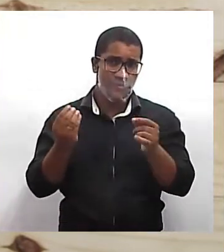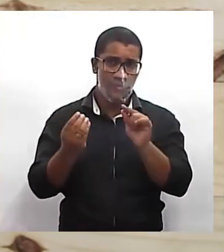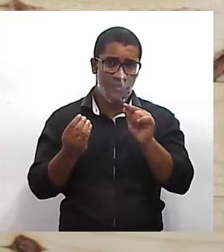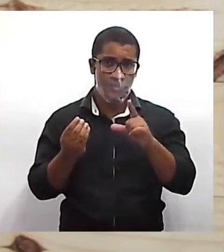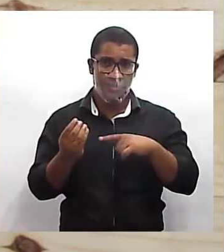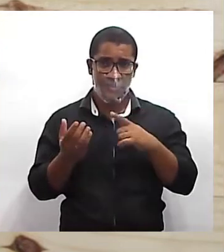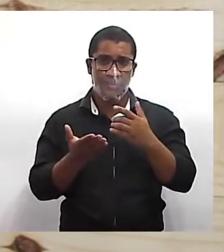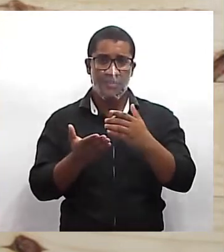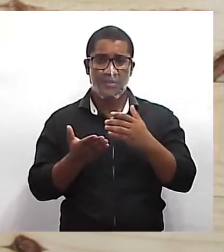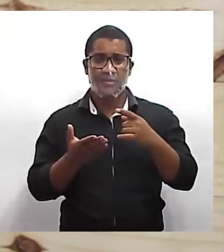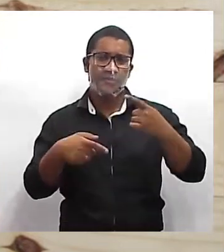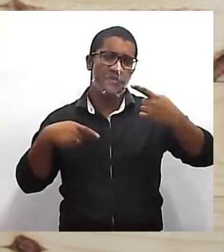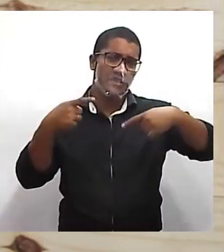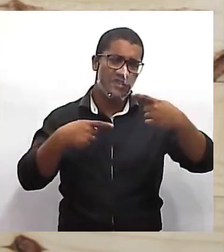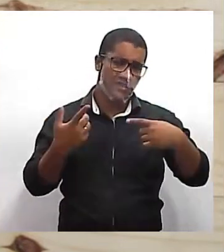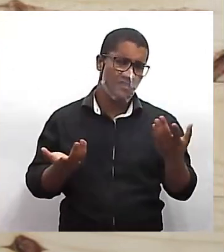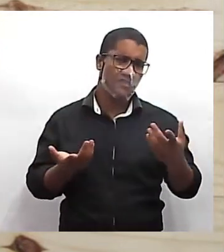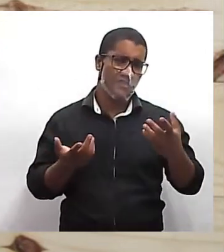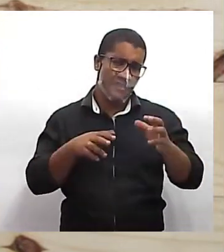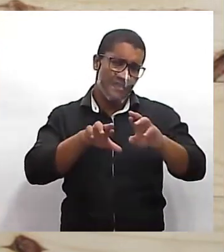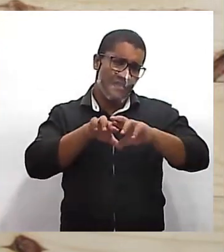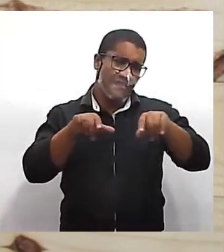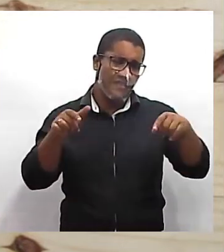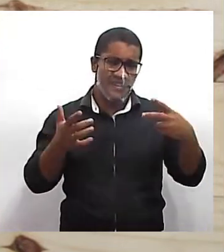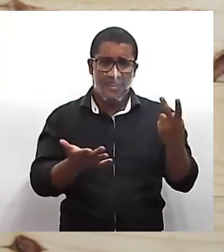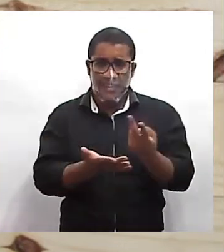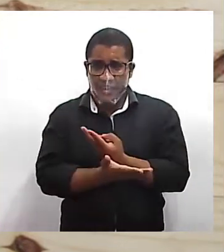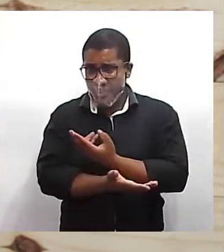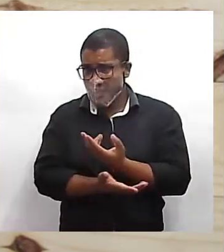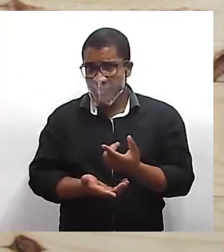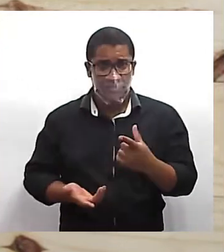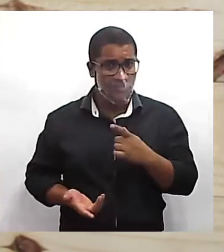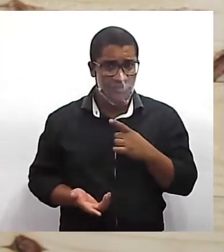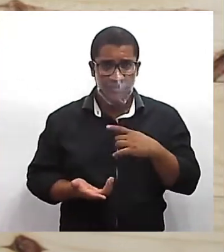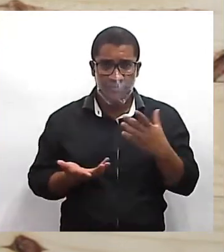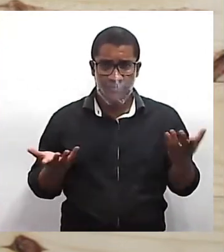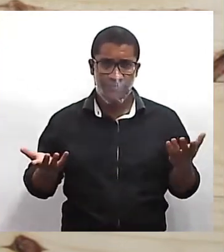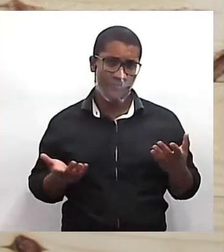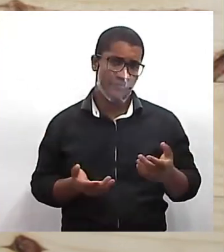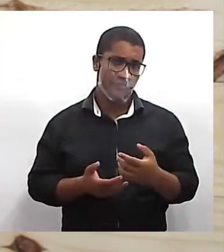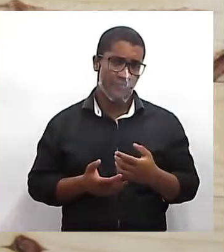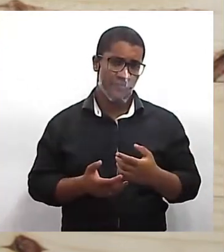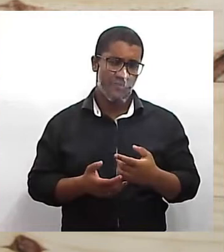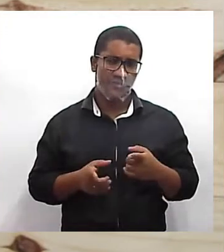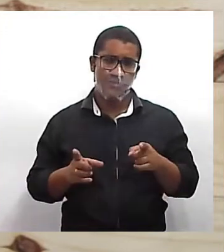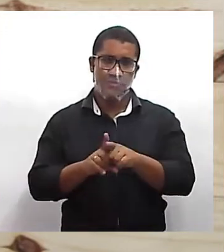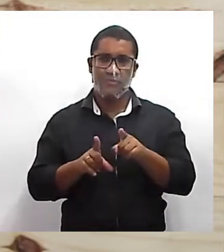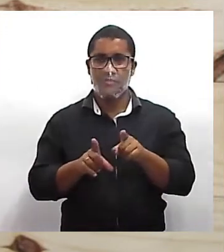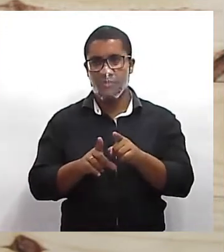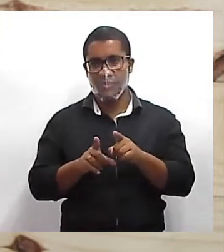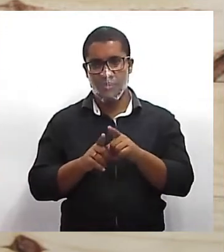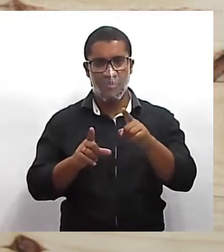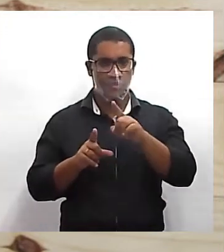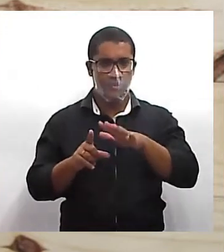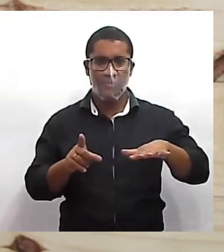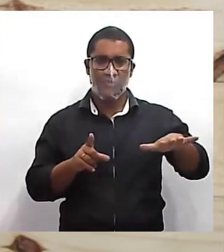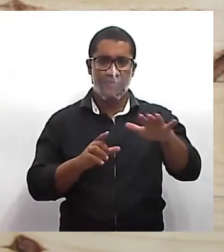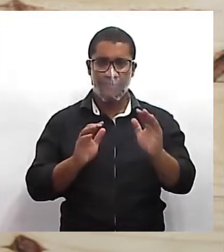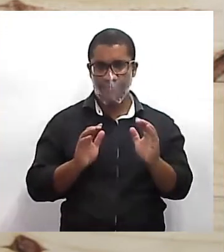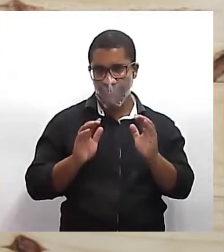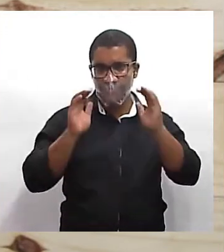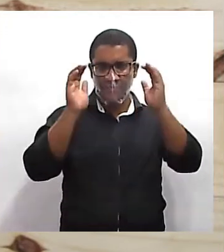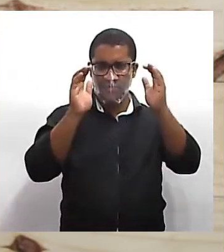por políticas públicas errôneas, né? Pelo fato de uma parte de nossas elites não se importar com